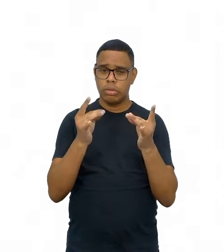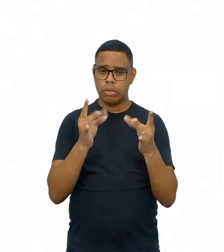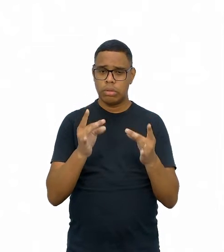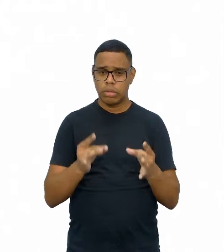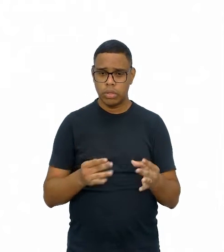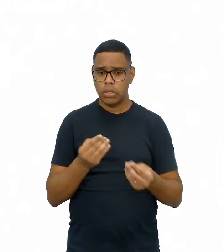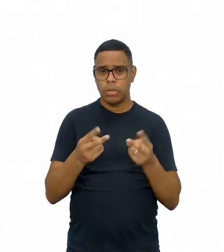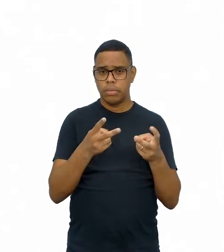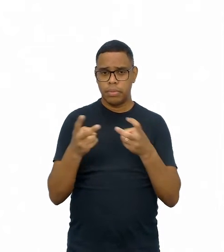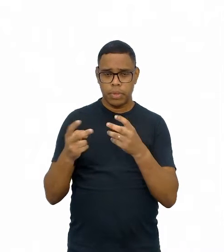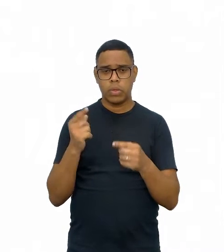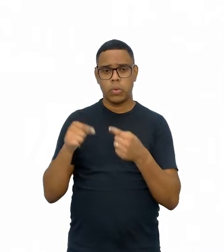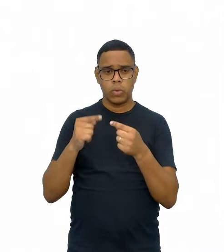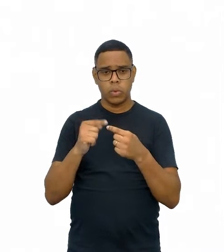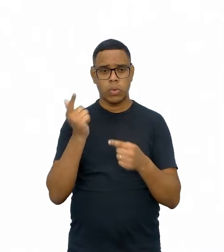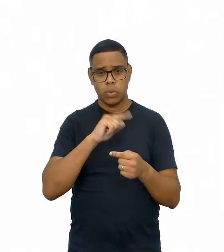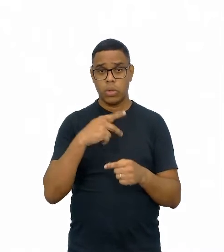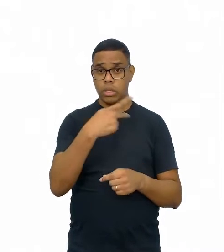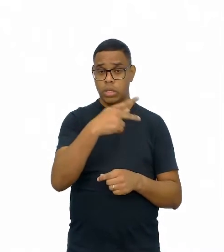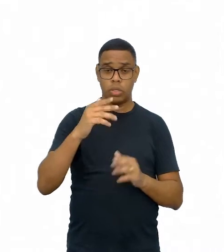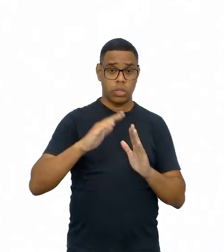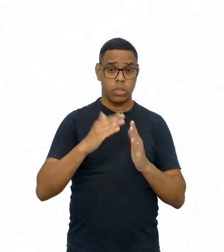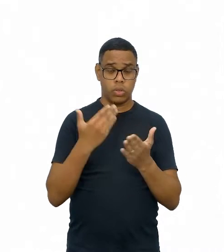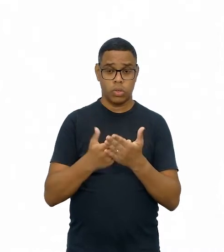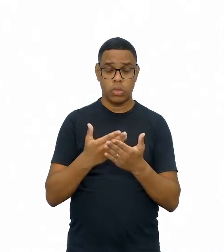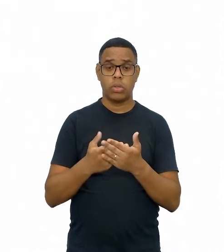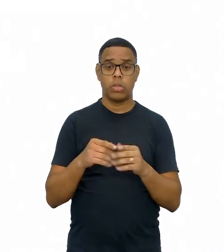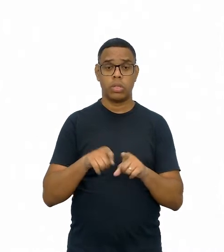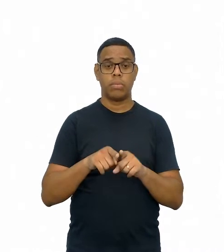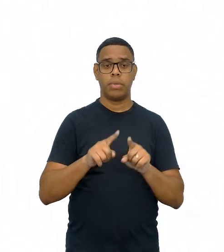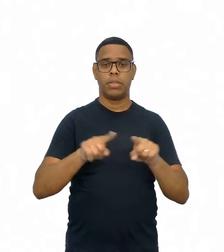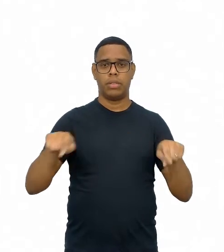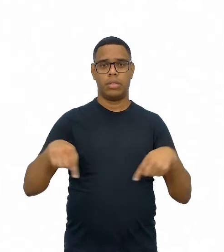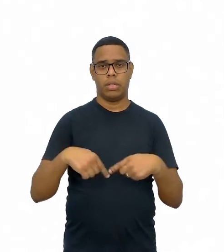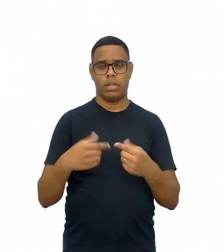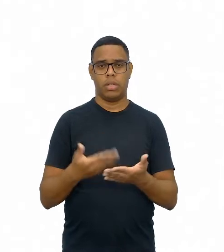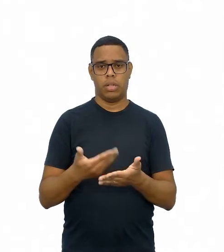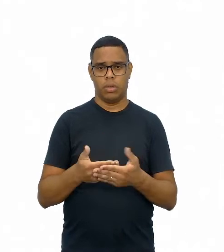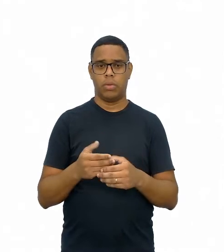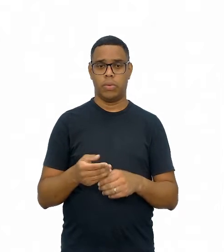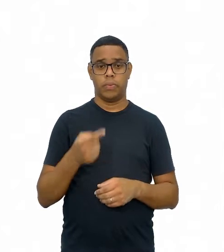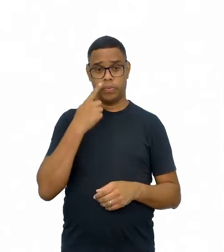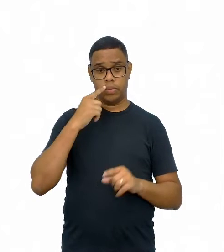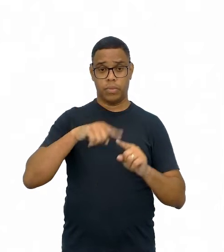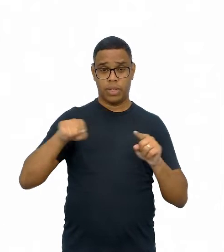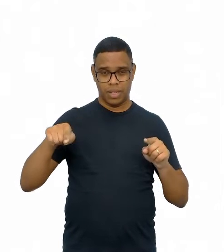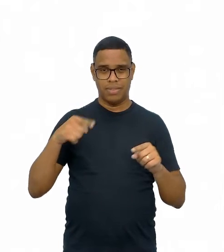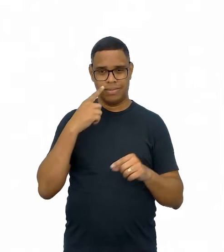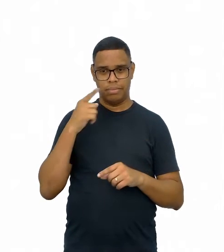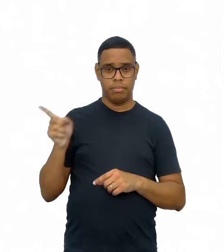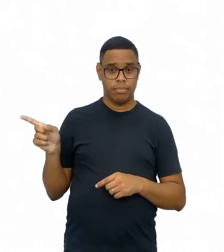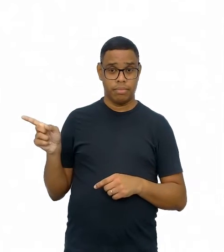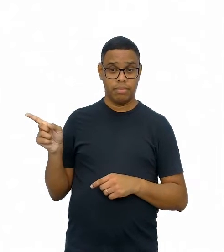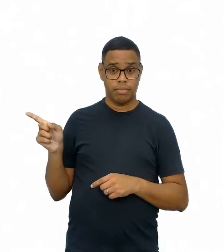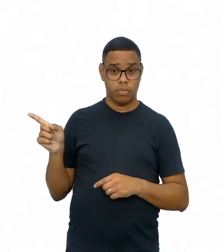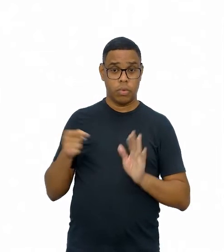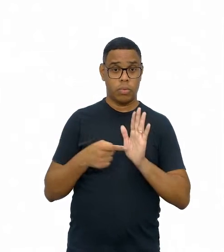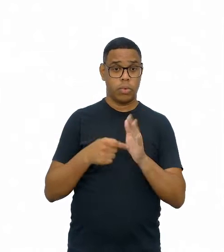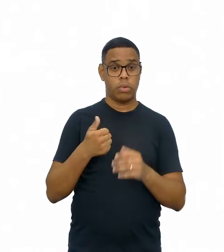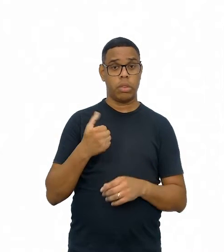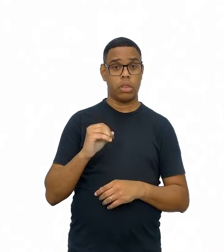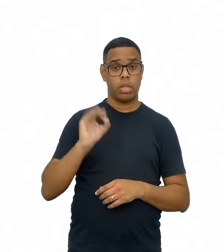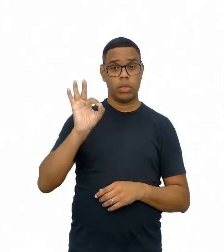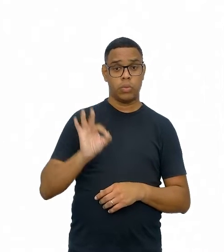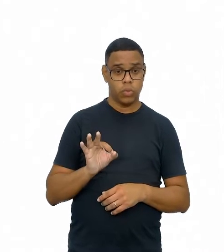detalhada, observando os resultados da sua escola e da sua turma. Este gráfico de barra mostra que 10% dos